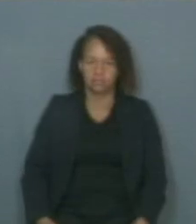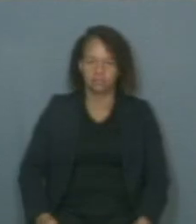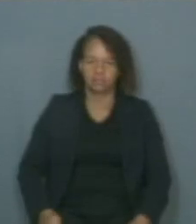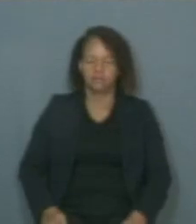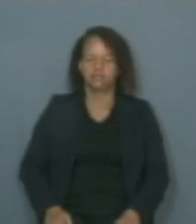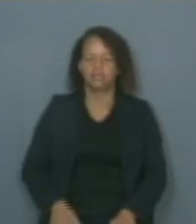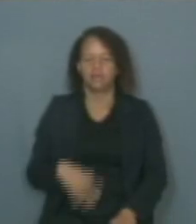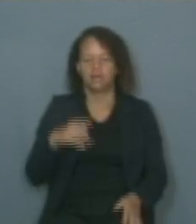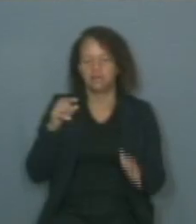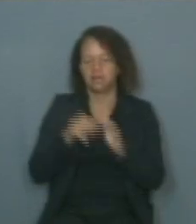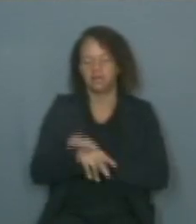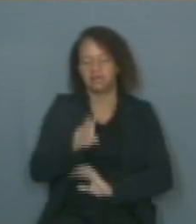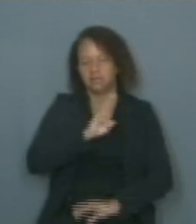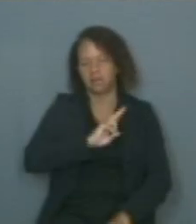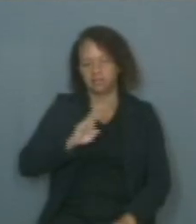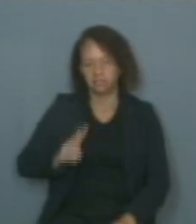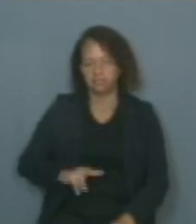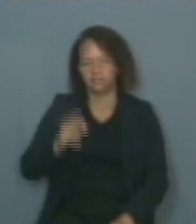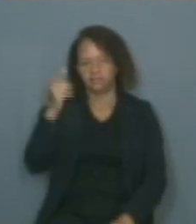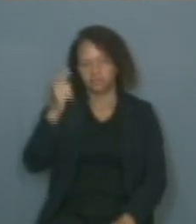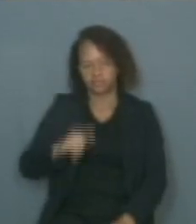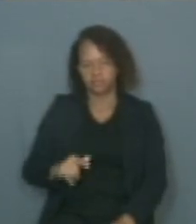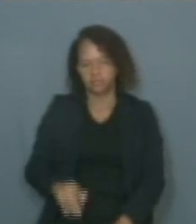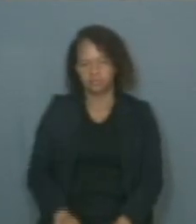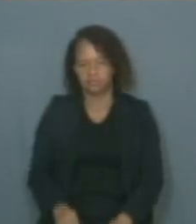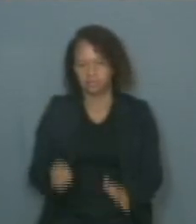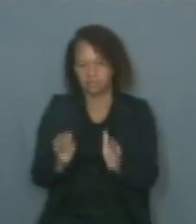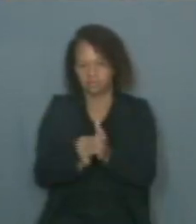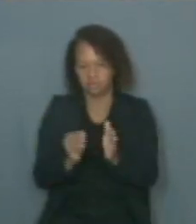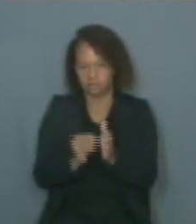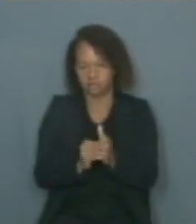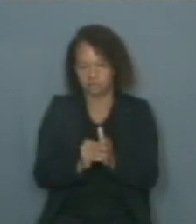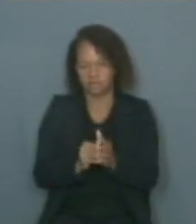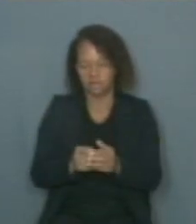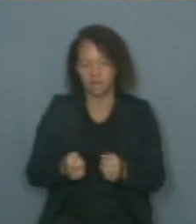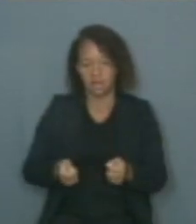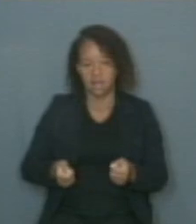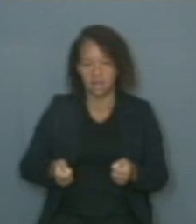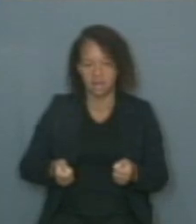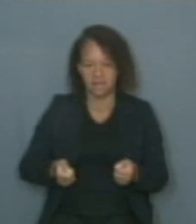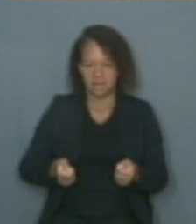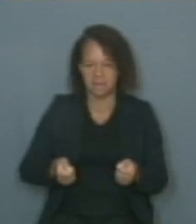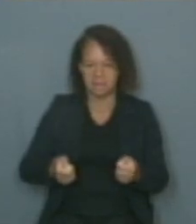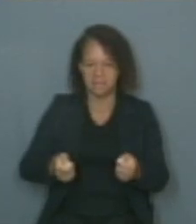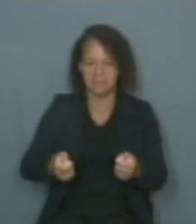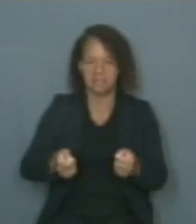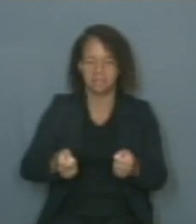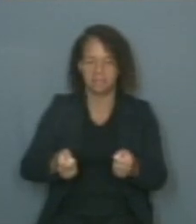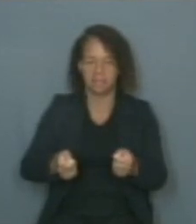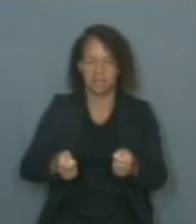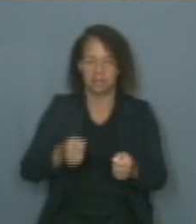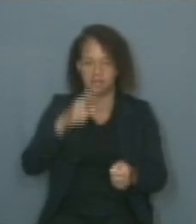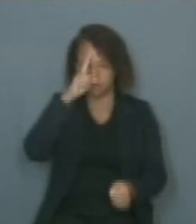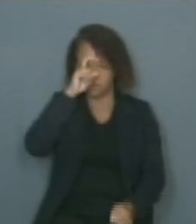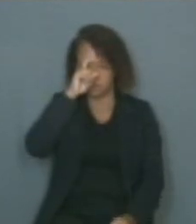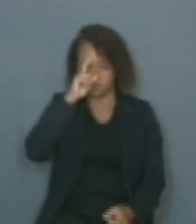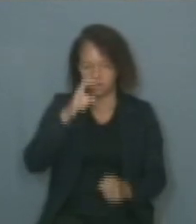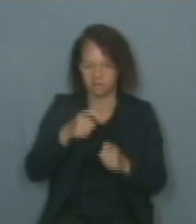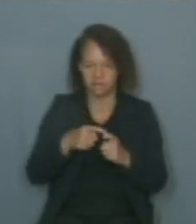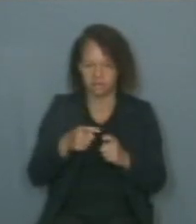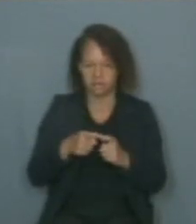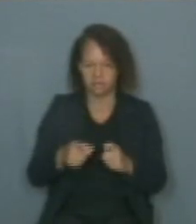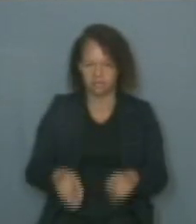Eu indaguei os vereadores aqui, e mais uma vez vou indagar. Falta maca hospitalar nos hospitais do Recife? Hospitais não,